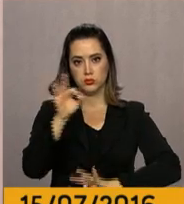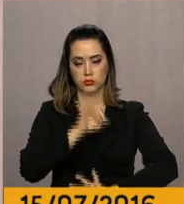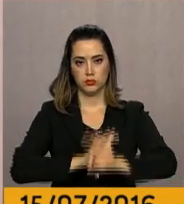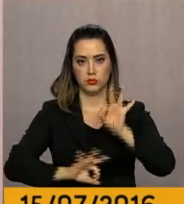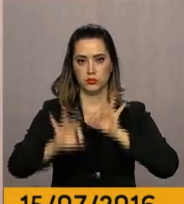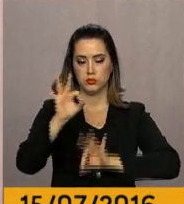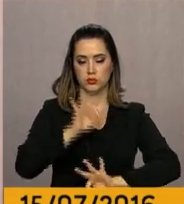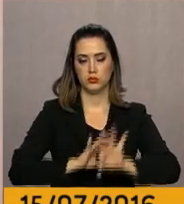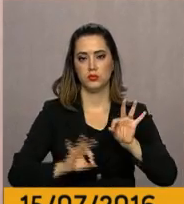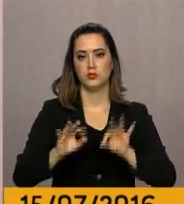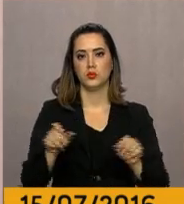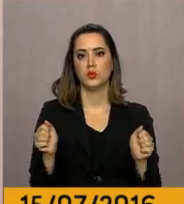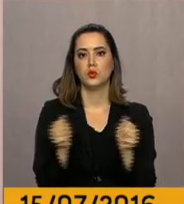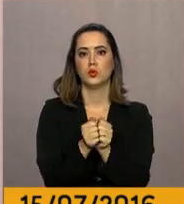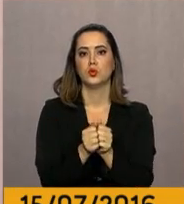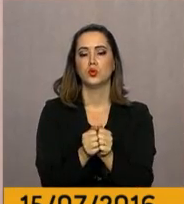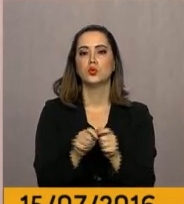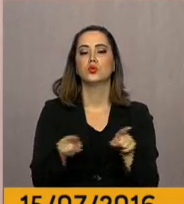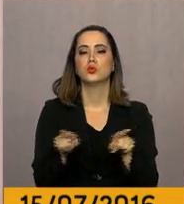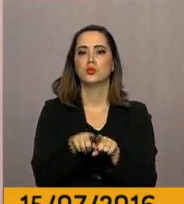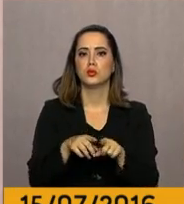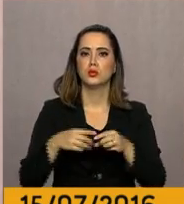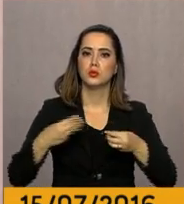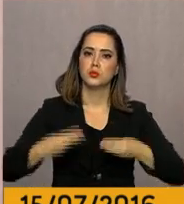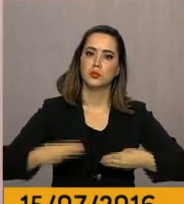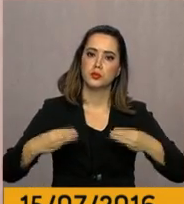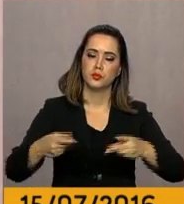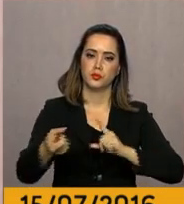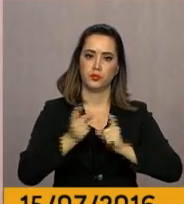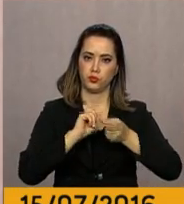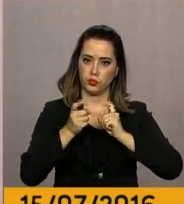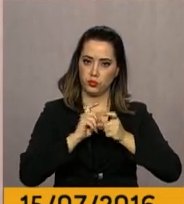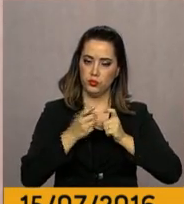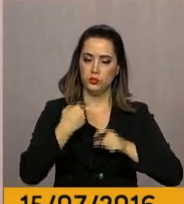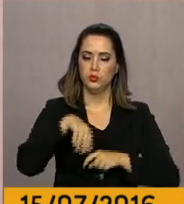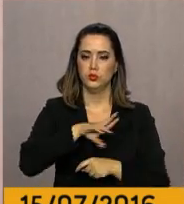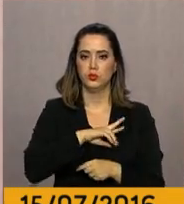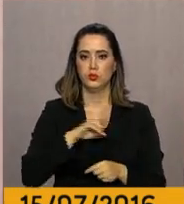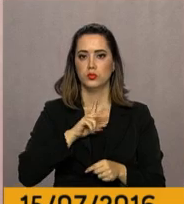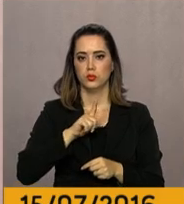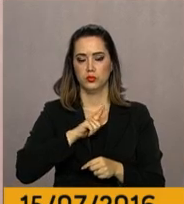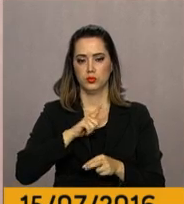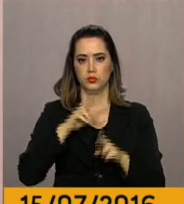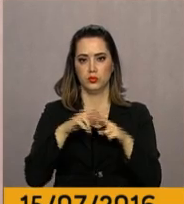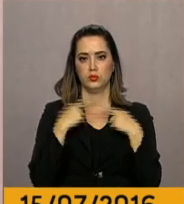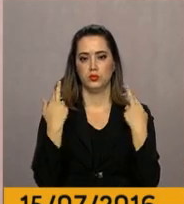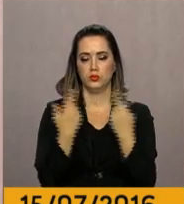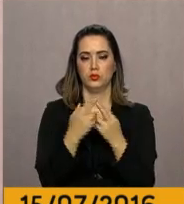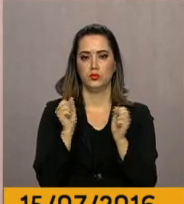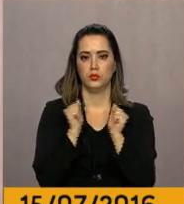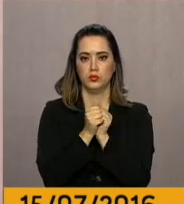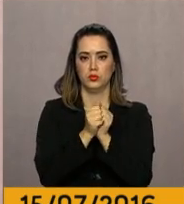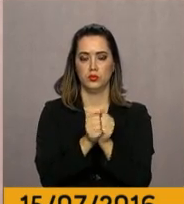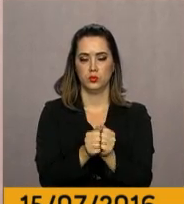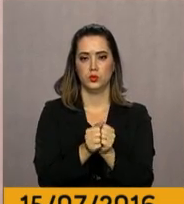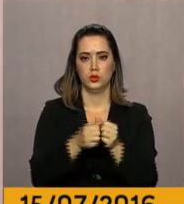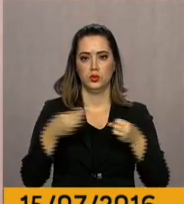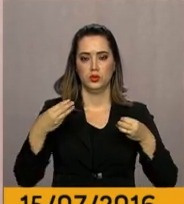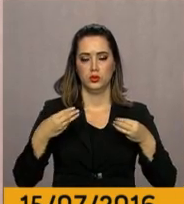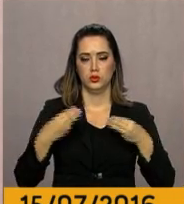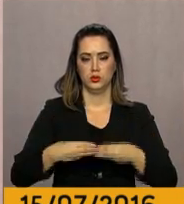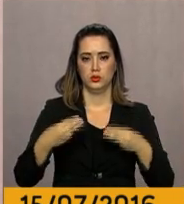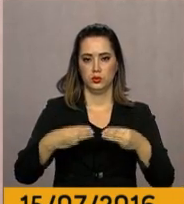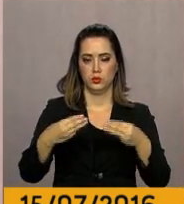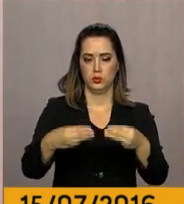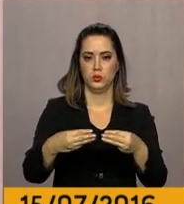Fazenda. Tivemos reuniões com o doutor Eduardo Guardia, que é o secretário executivo do Ministério da Fazenda, representando o